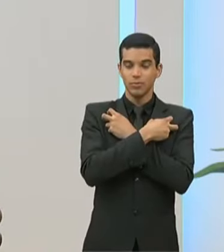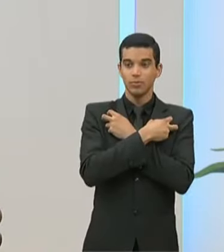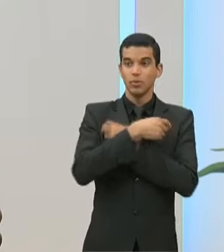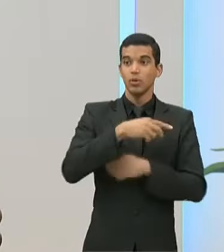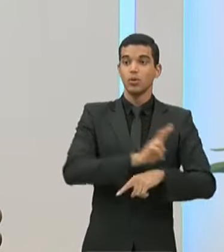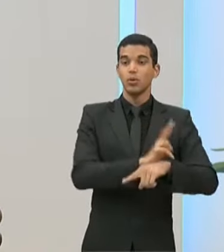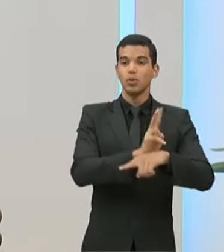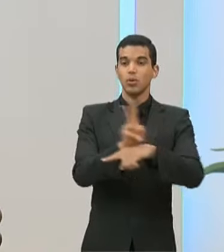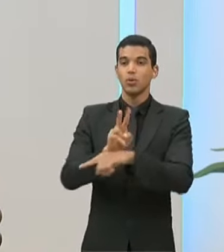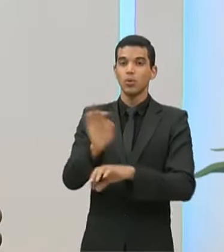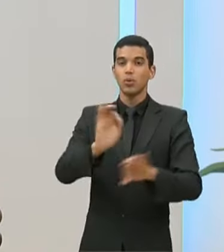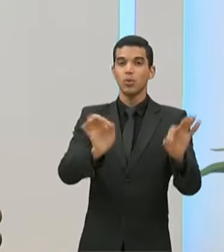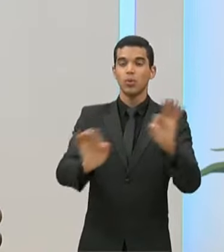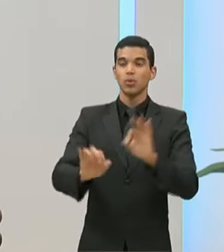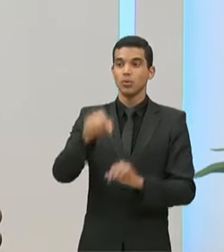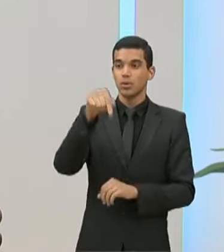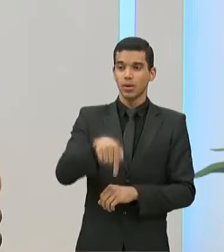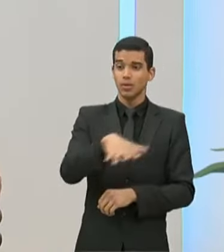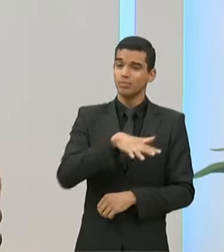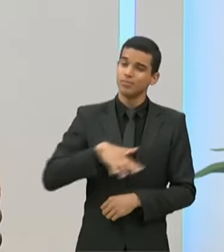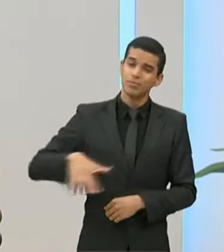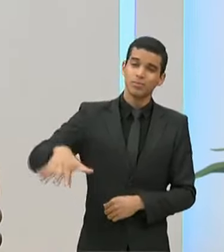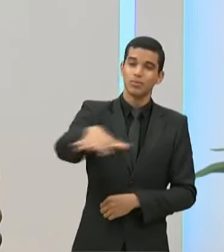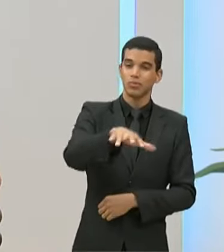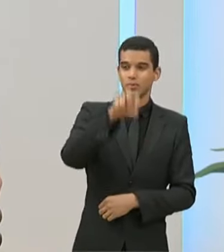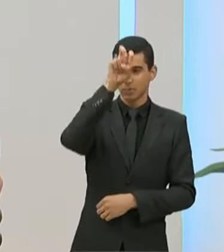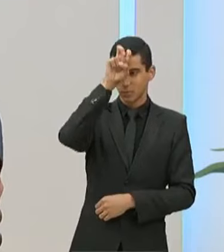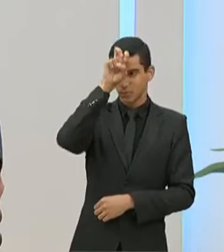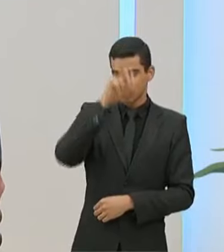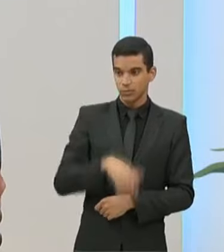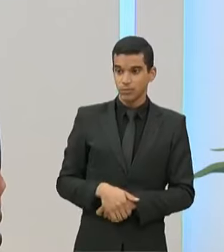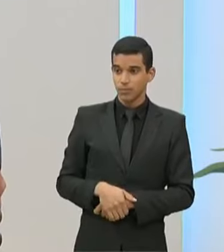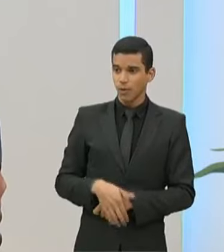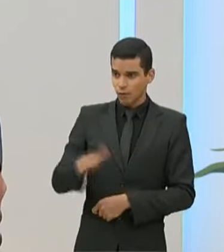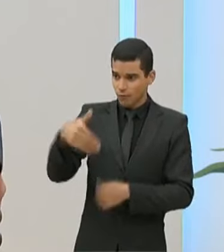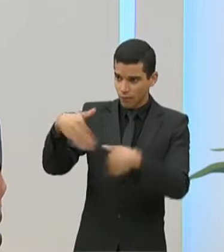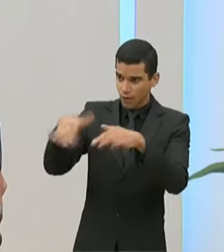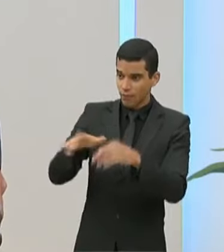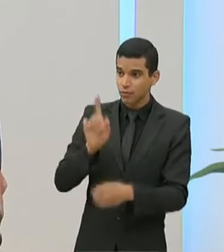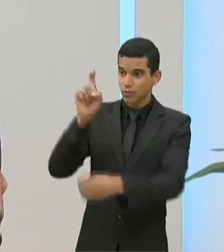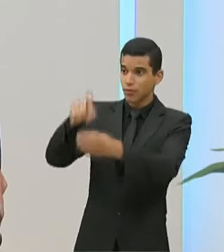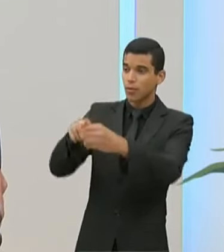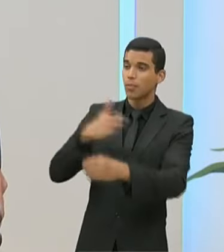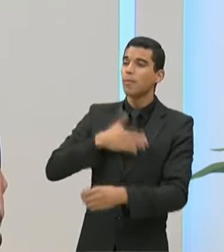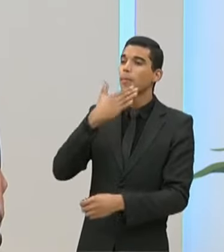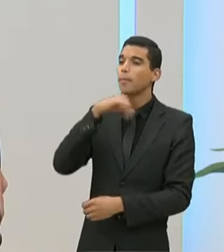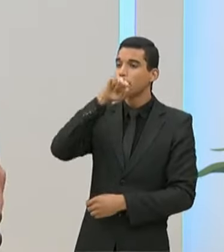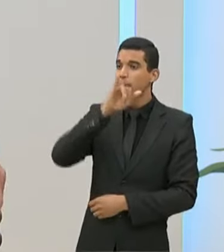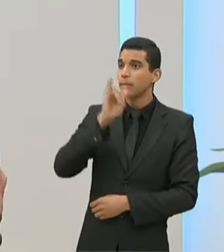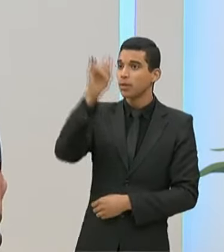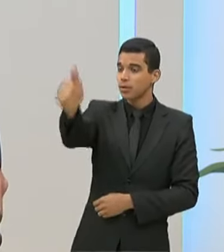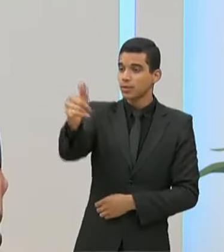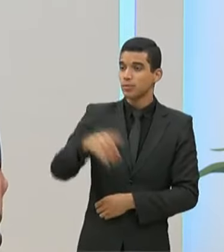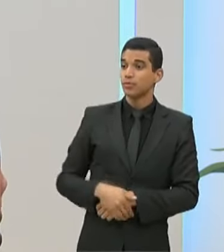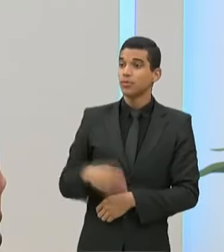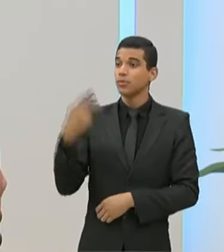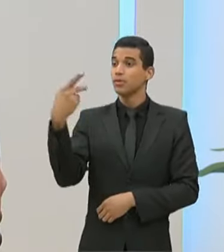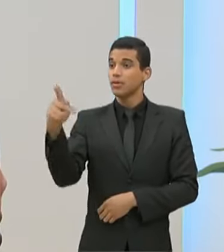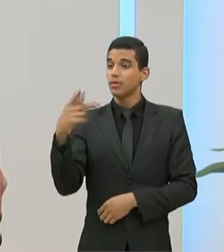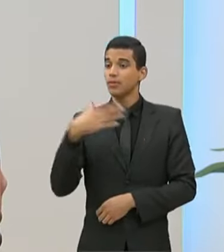do Egito. Apressai-vos e subi a meu pai e dizei-lhe: assim tem dito teu